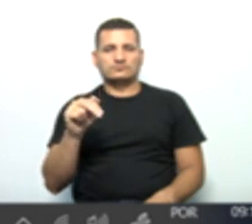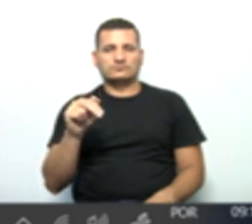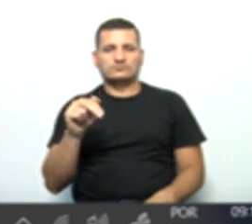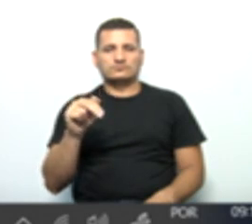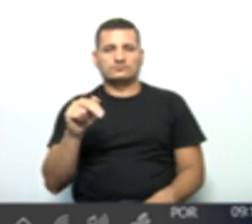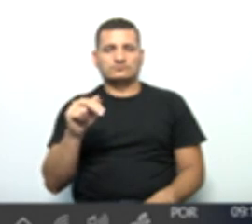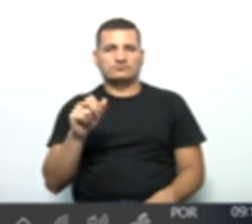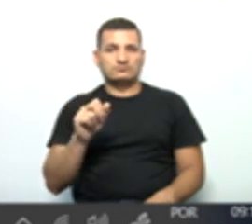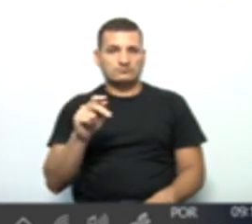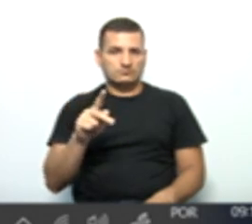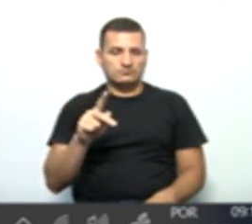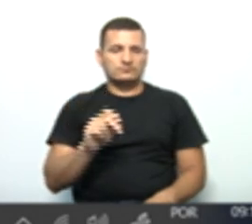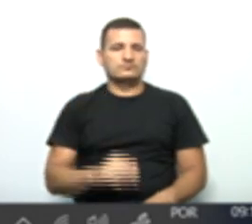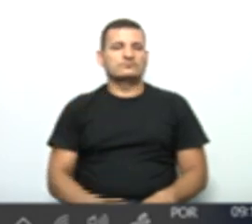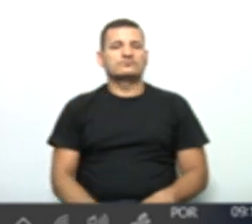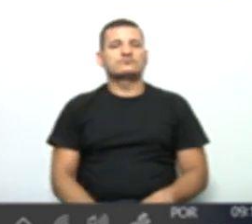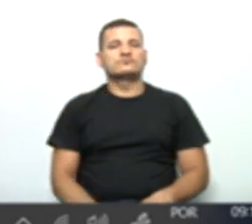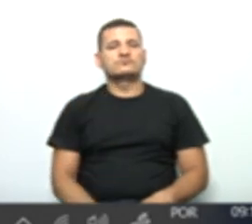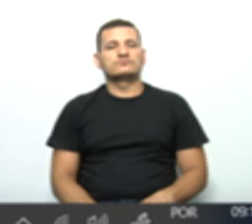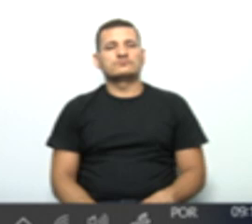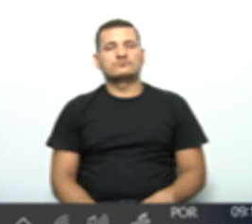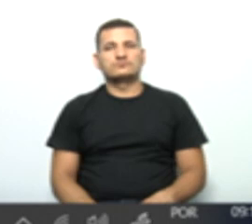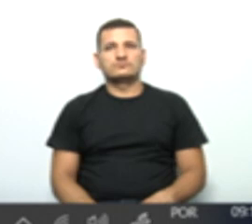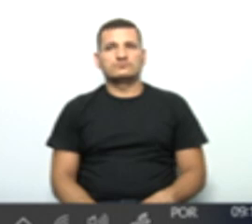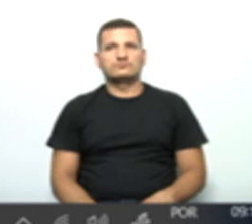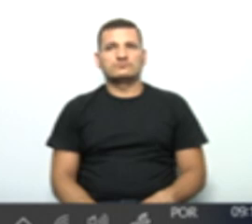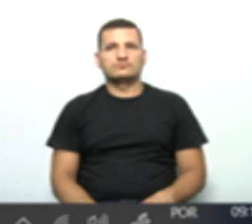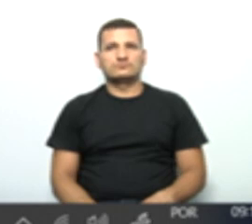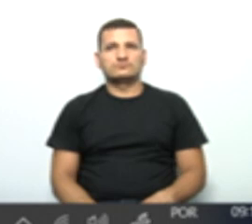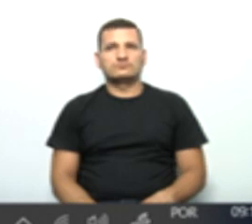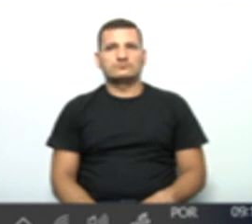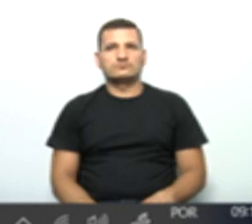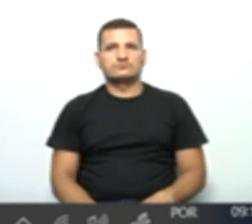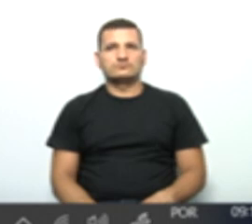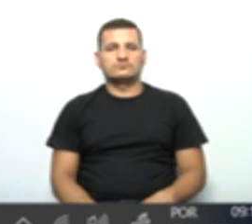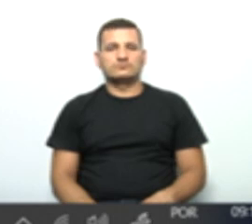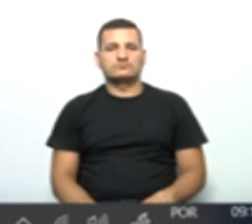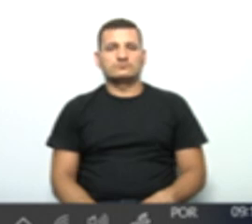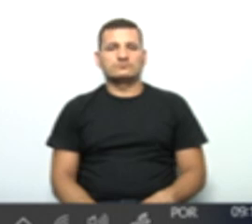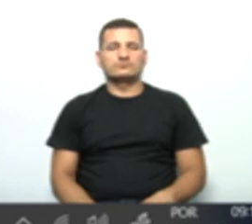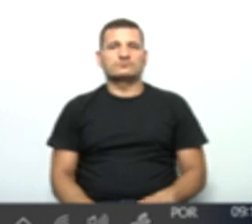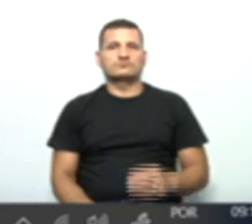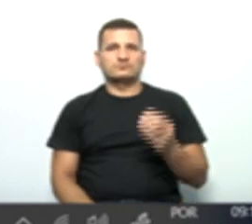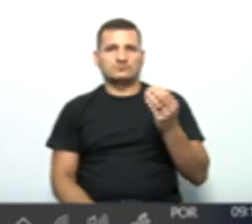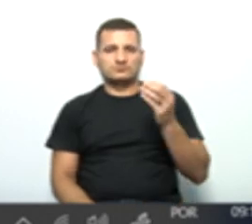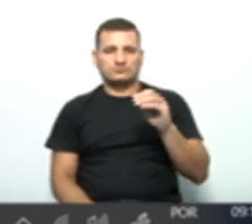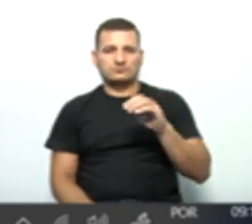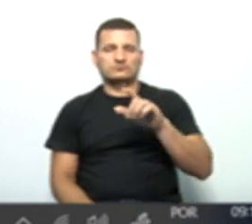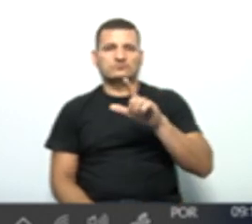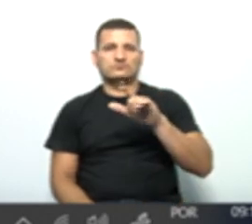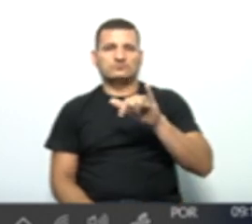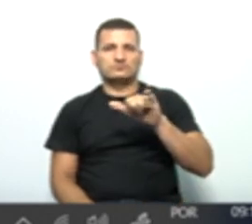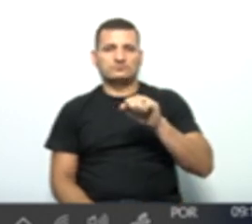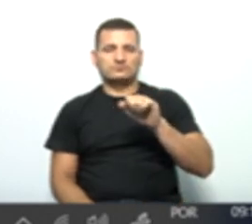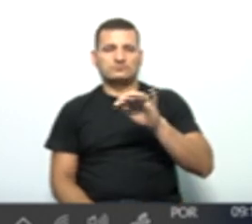Tá, ok, bem-vindo ao Python. Aí eu vou colocar aqui, lista,